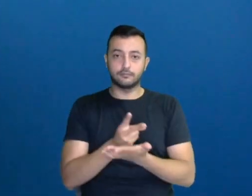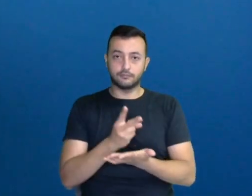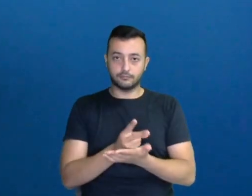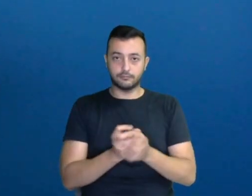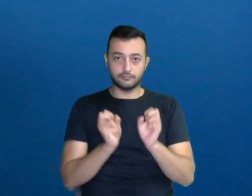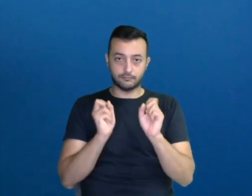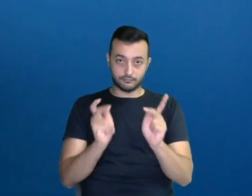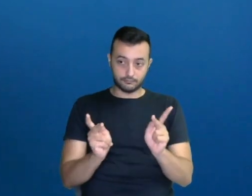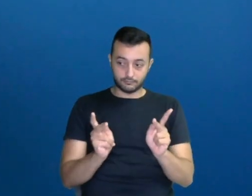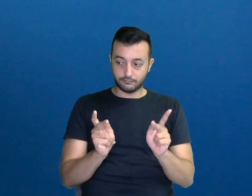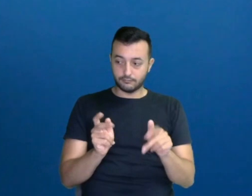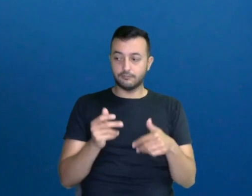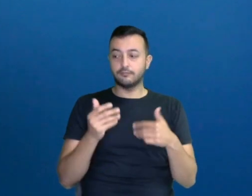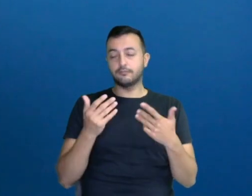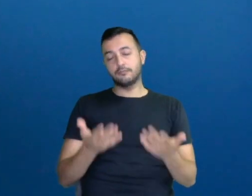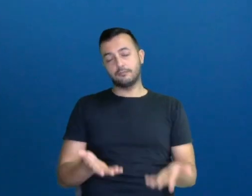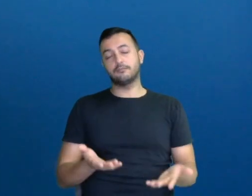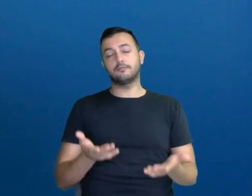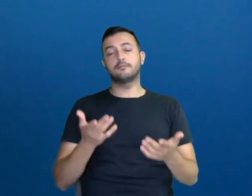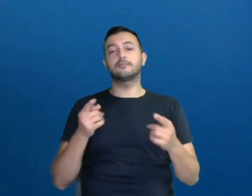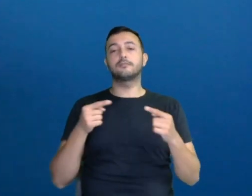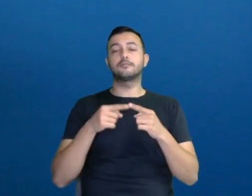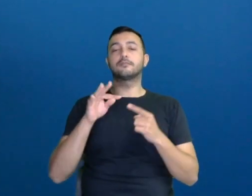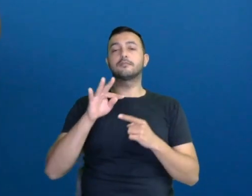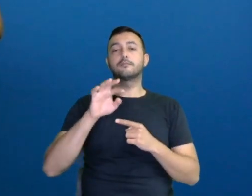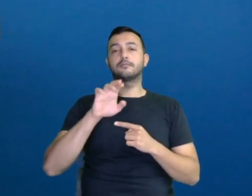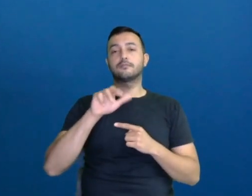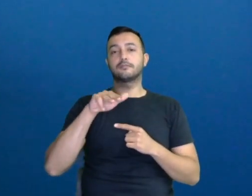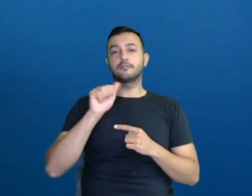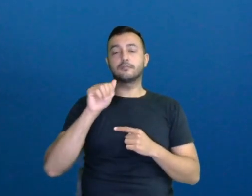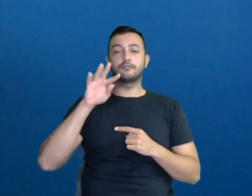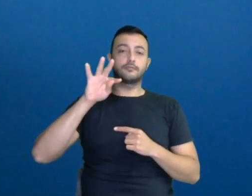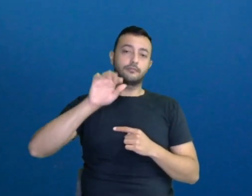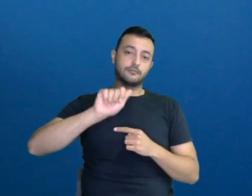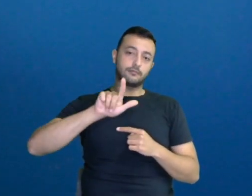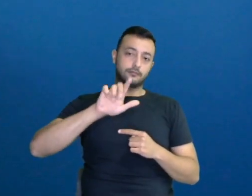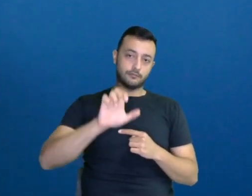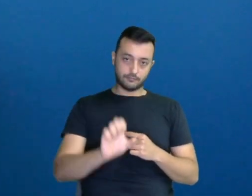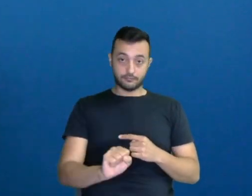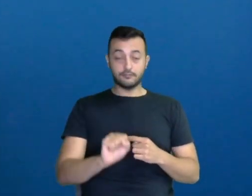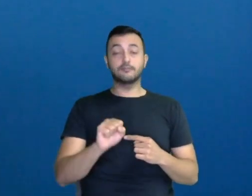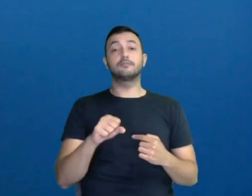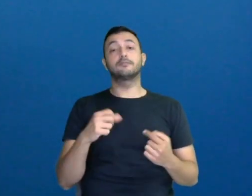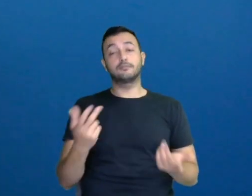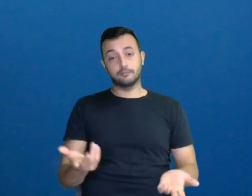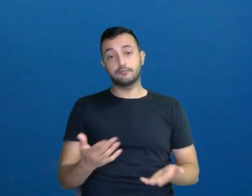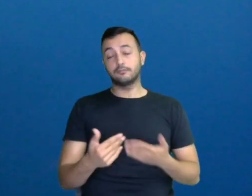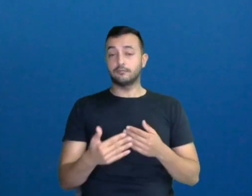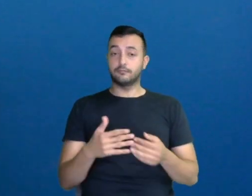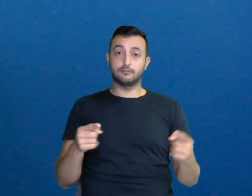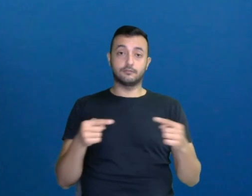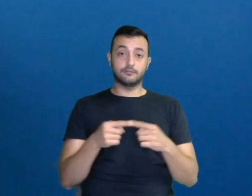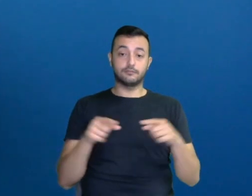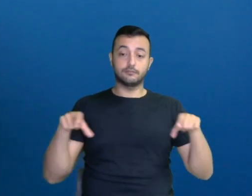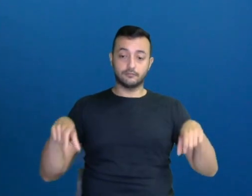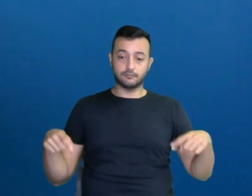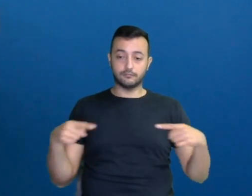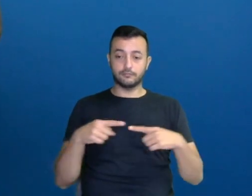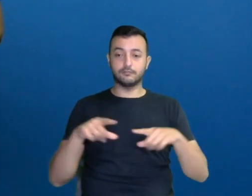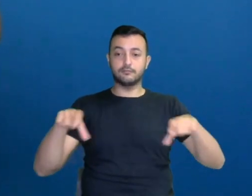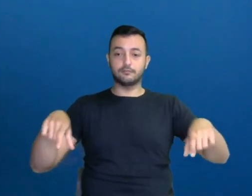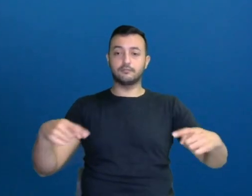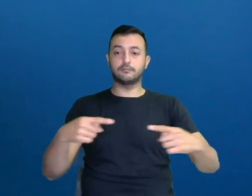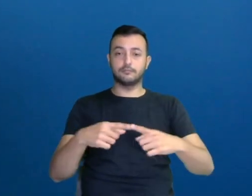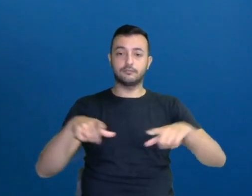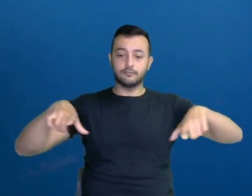correspondentes, ok? Isso é o que diz o Teorema de Tales, quaisquer dois segmentos que tiverem correspondentes. E aí a gente monta as